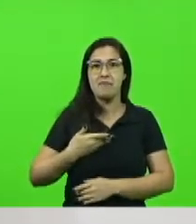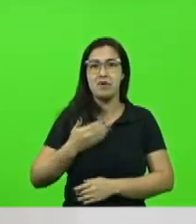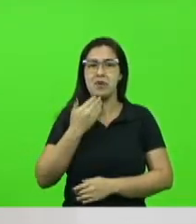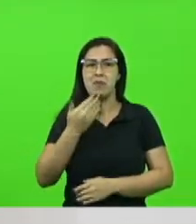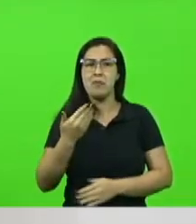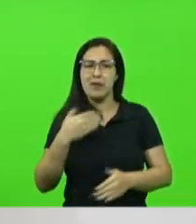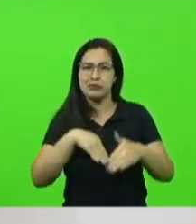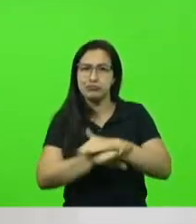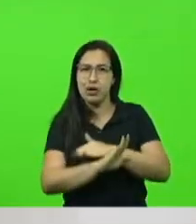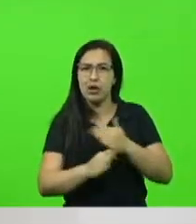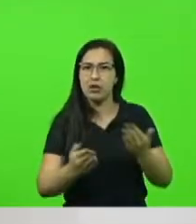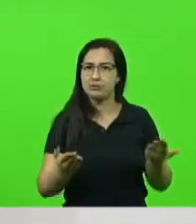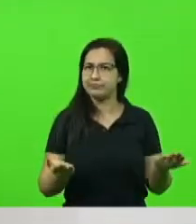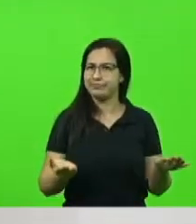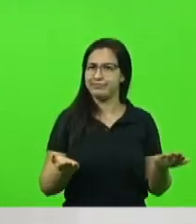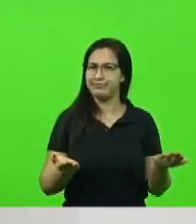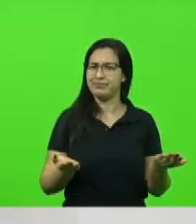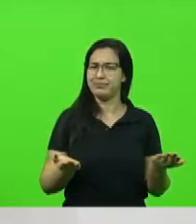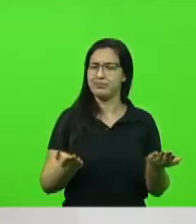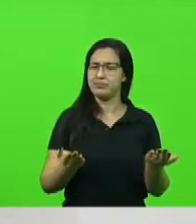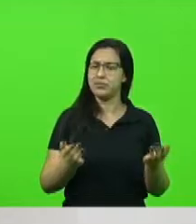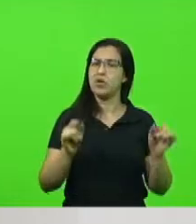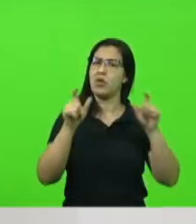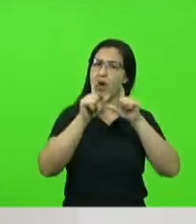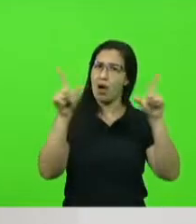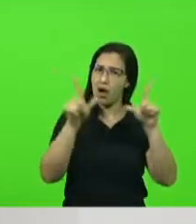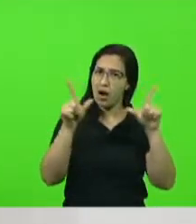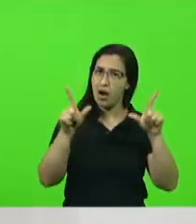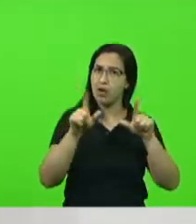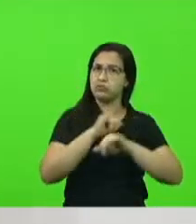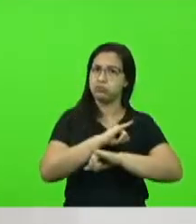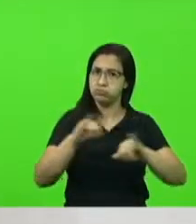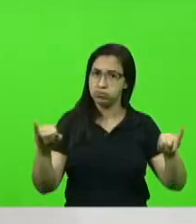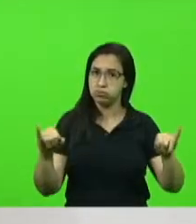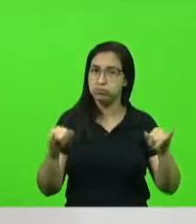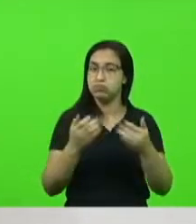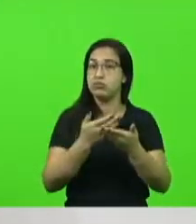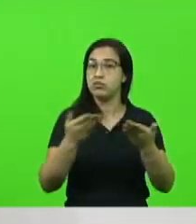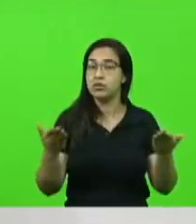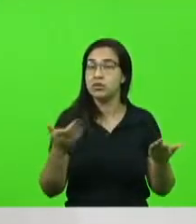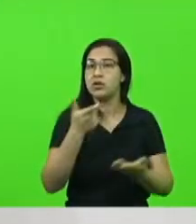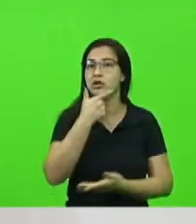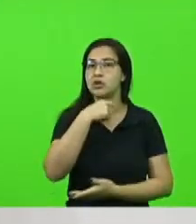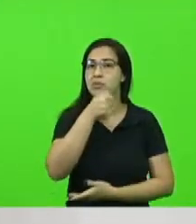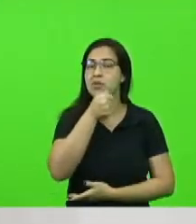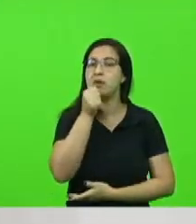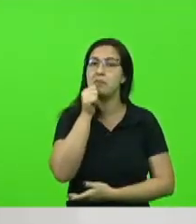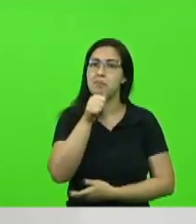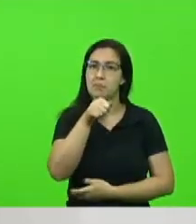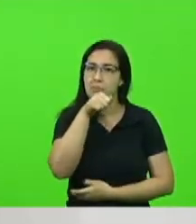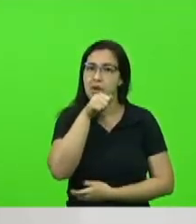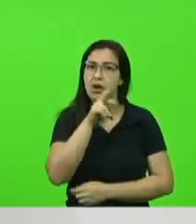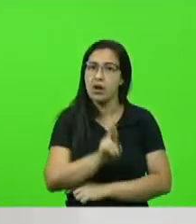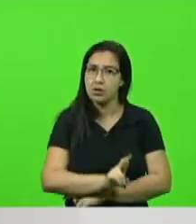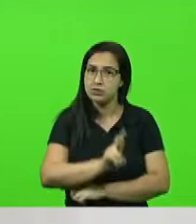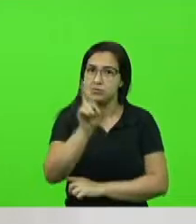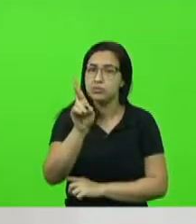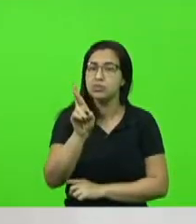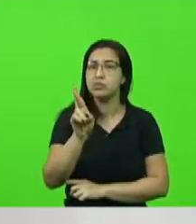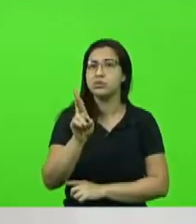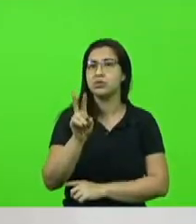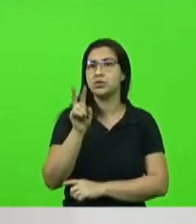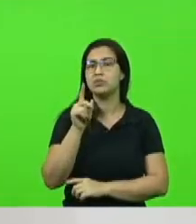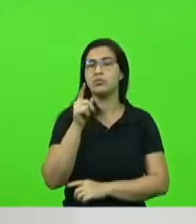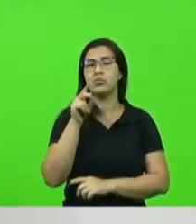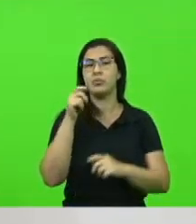Então, é um alerta que eu quero levar aos pais, às mães. Se você acompanhar